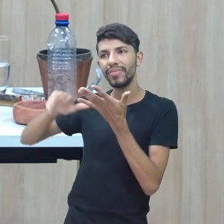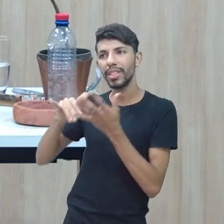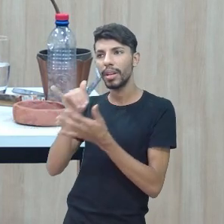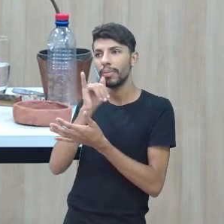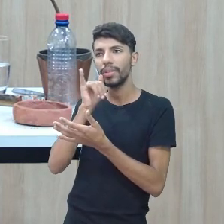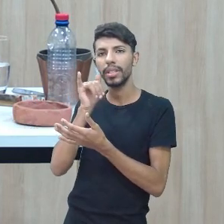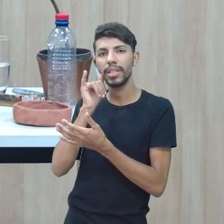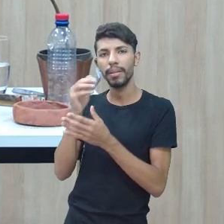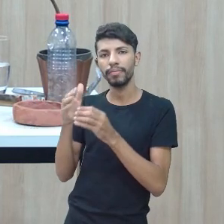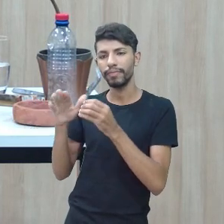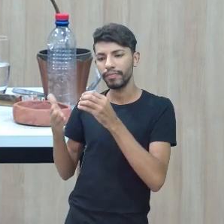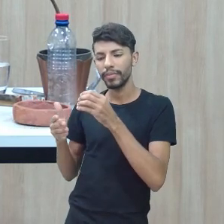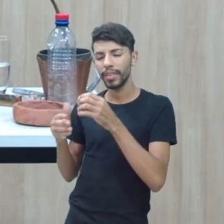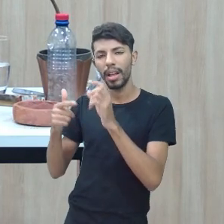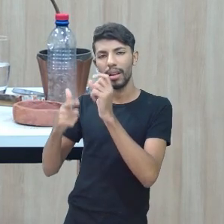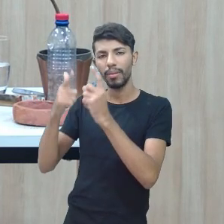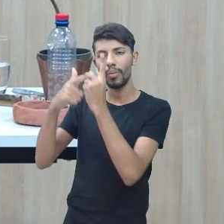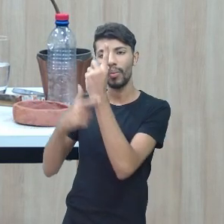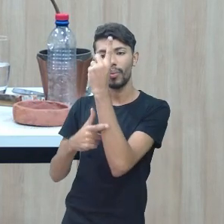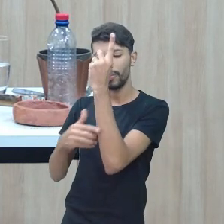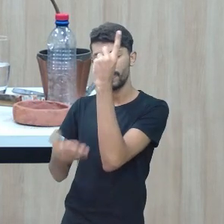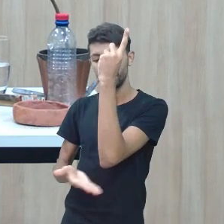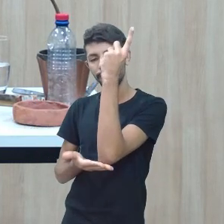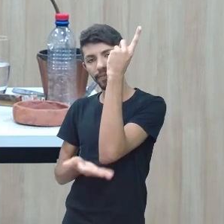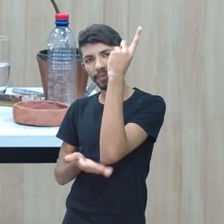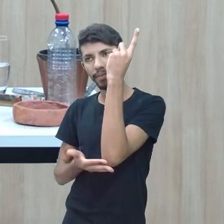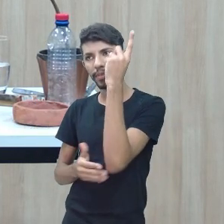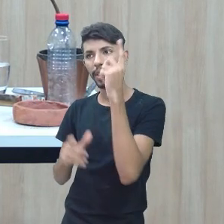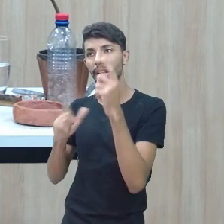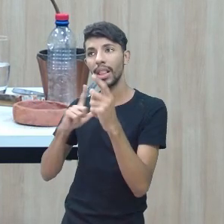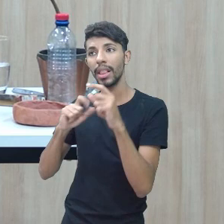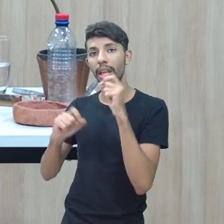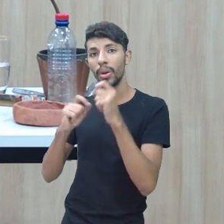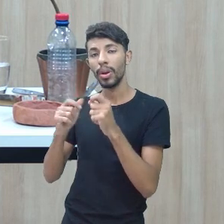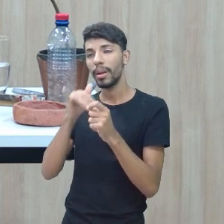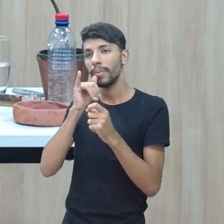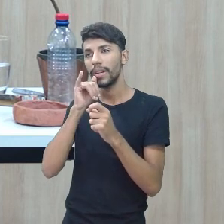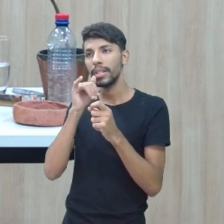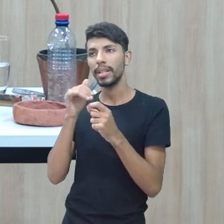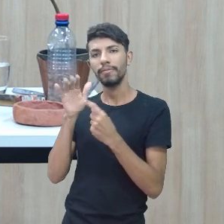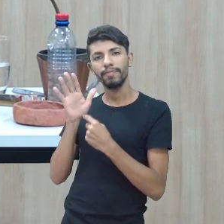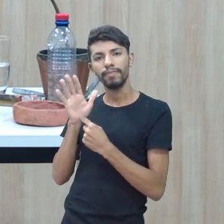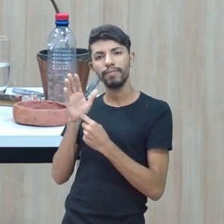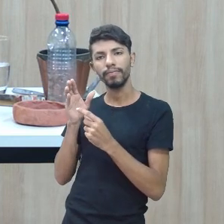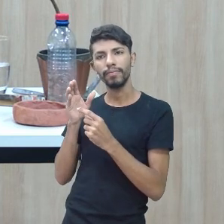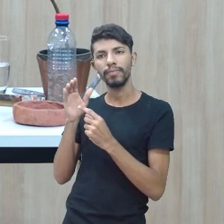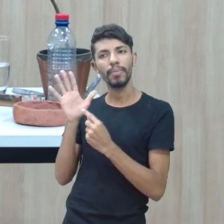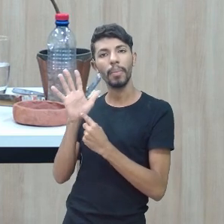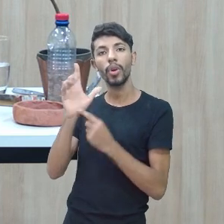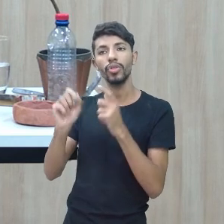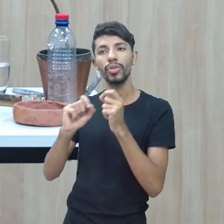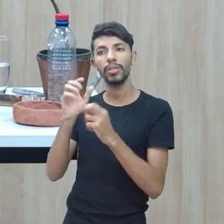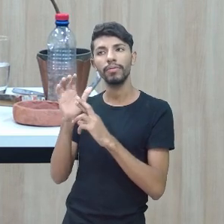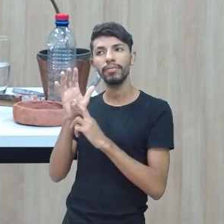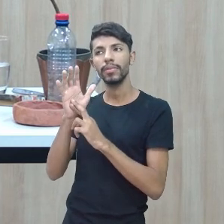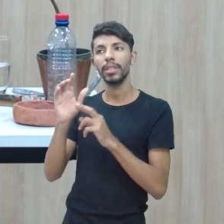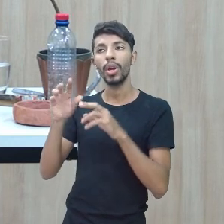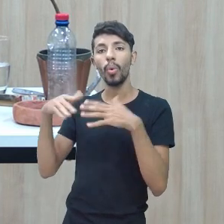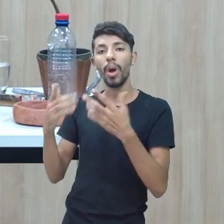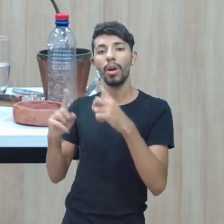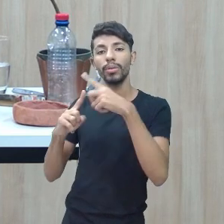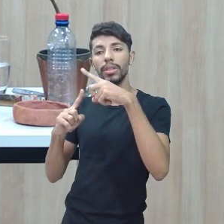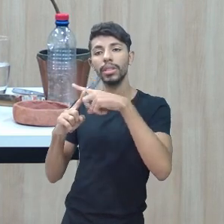ele sempre vem com indicação, um triângulo e às vezes um número ou letras, e elas vão indicar que tipo de plástico, que tipo de